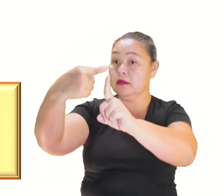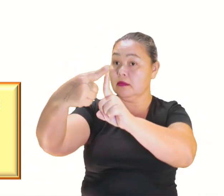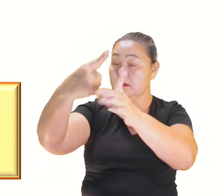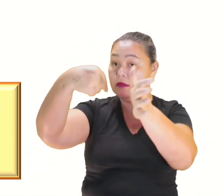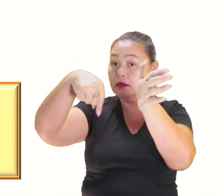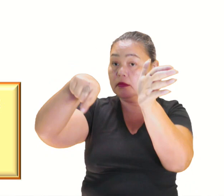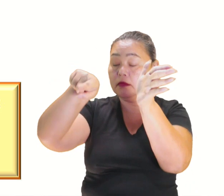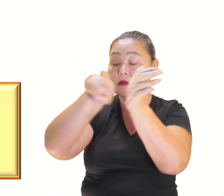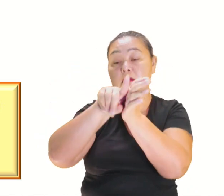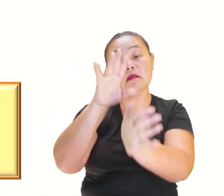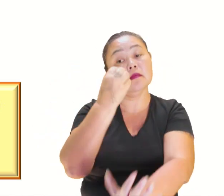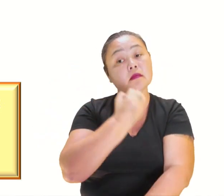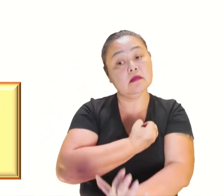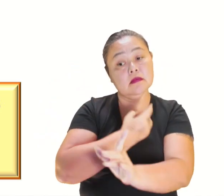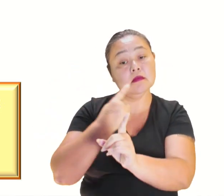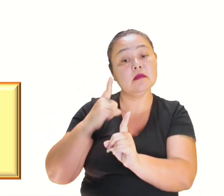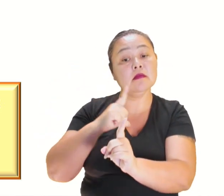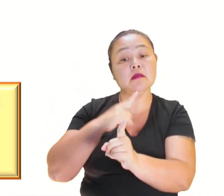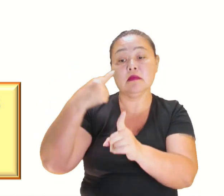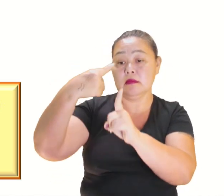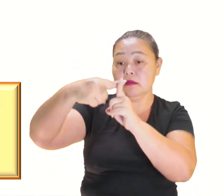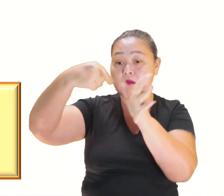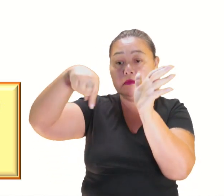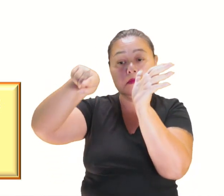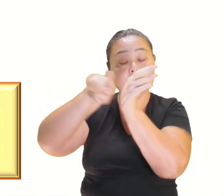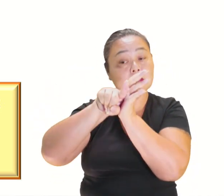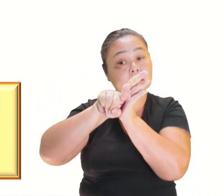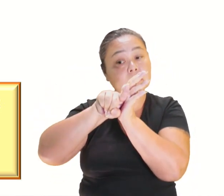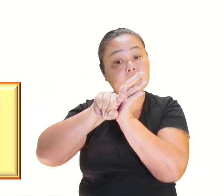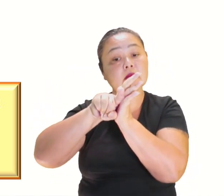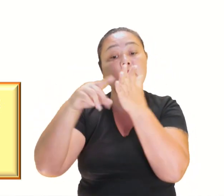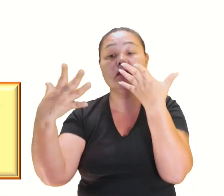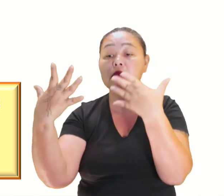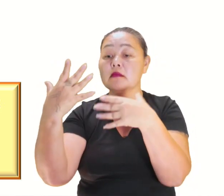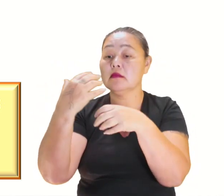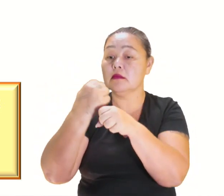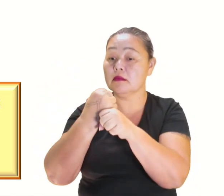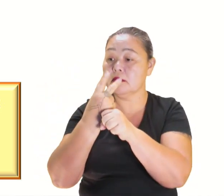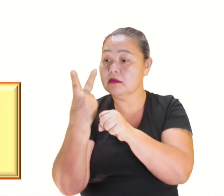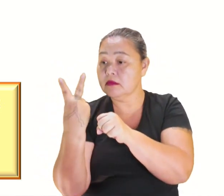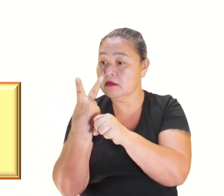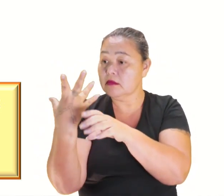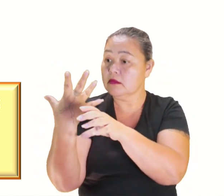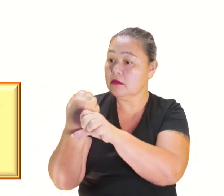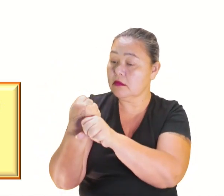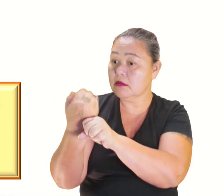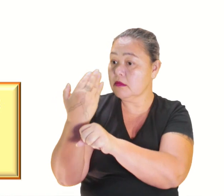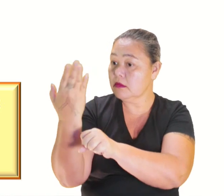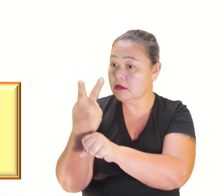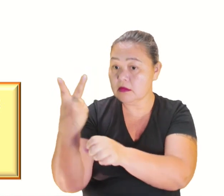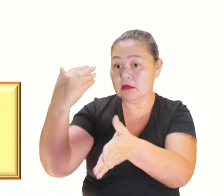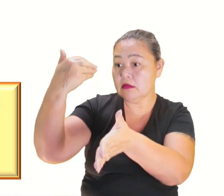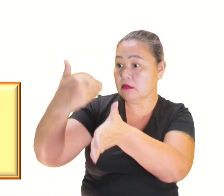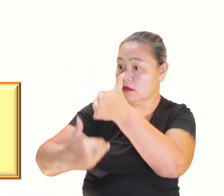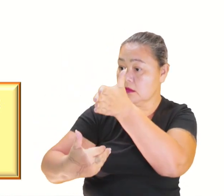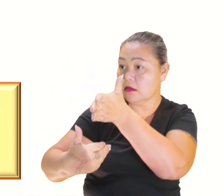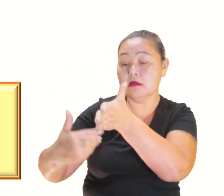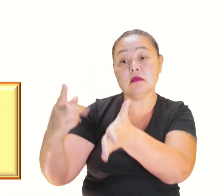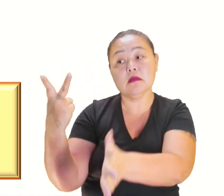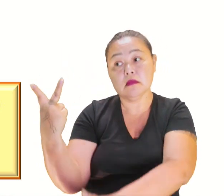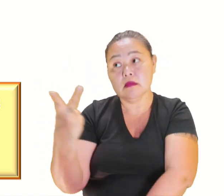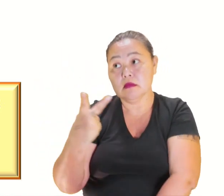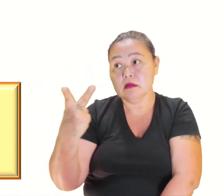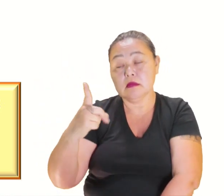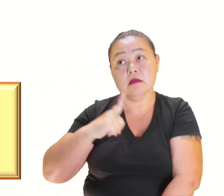sinais dos números e os sinais operacionais das expressões. Vocês viram que o que